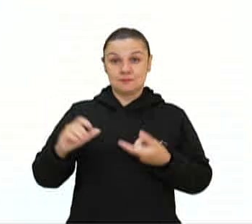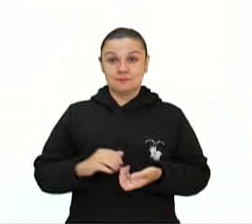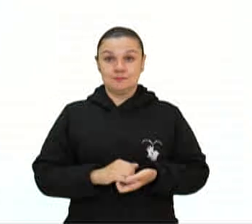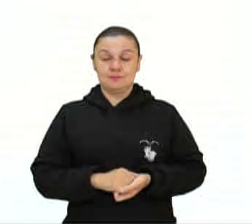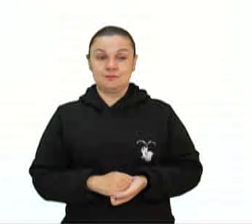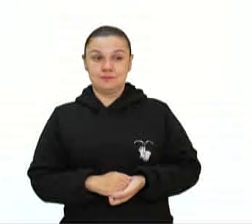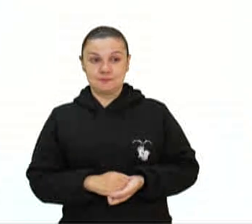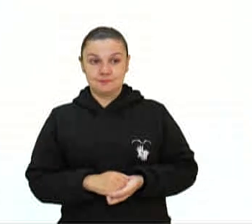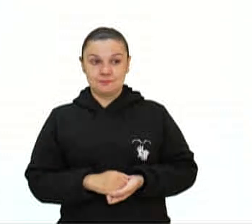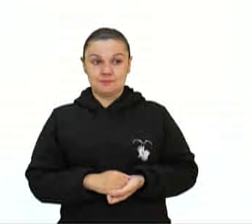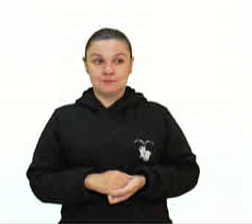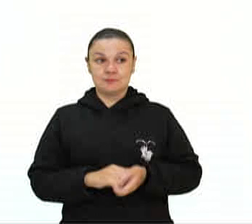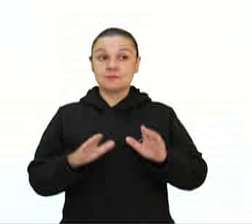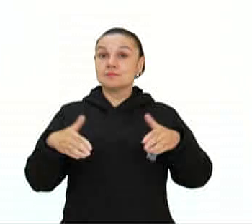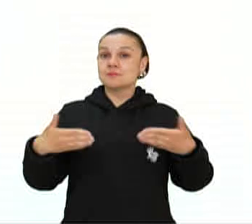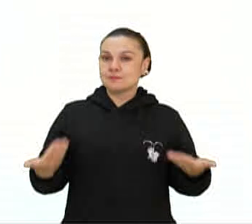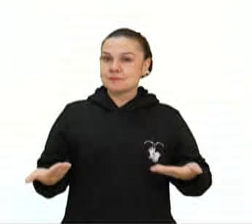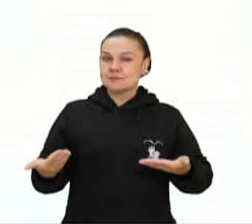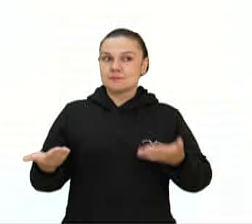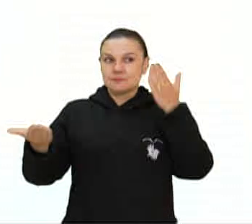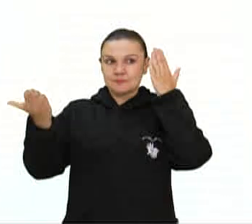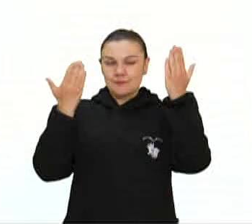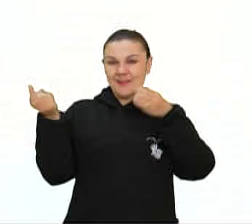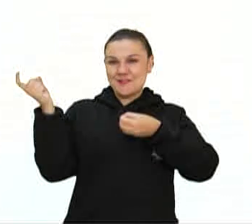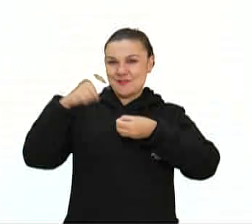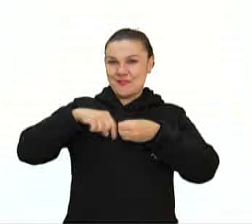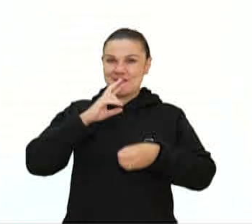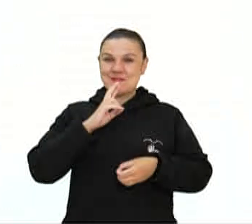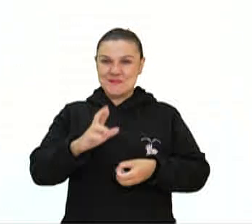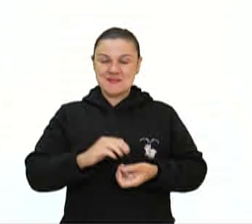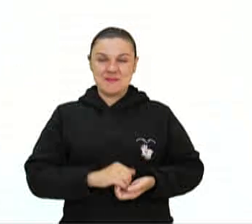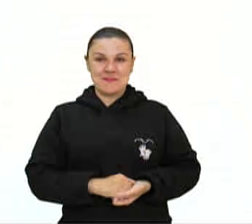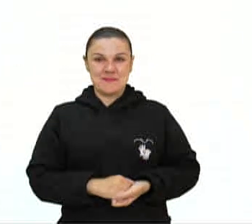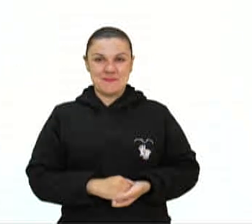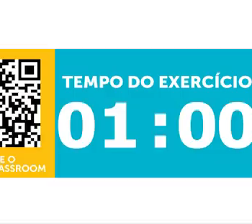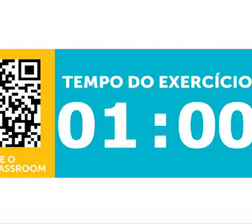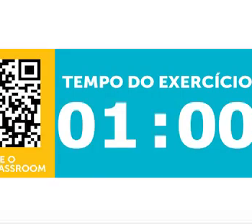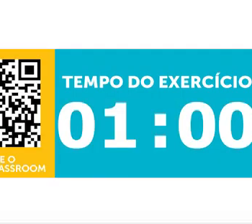D, dependência de temperatura externa. Reflita e já voltamos com a resposta.